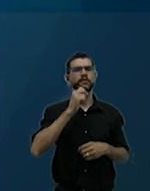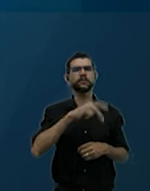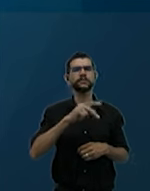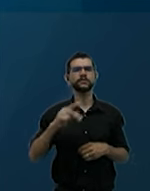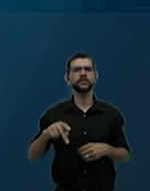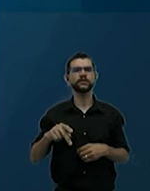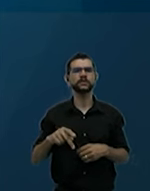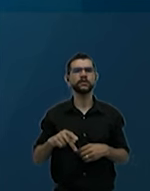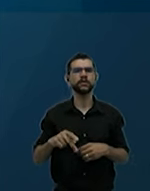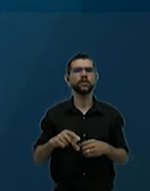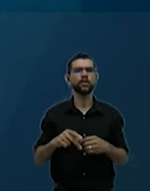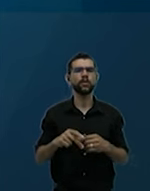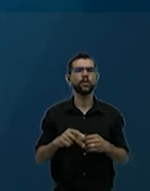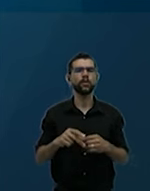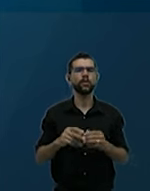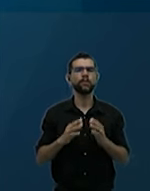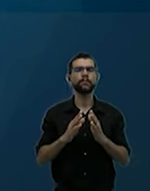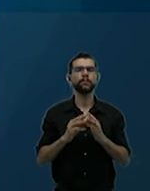o tema